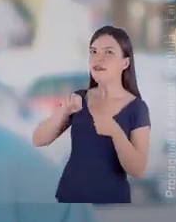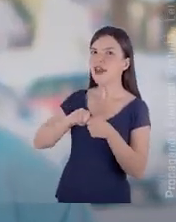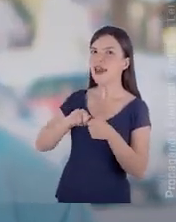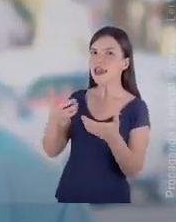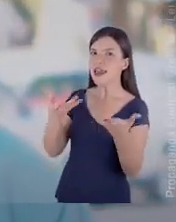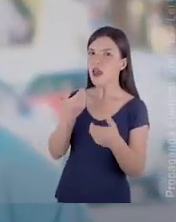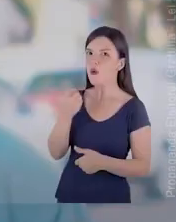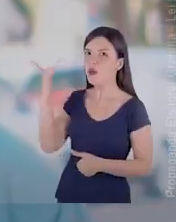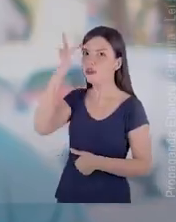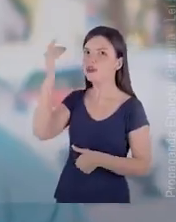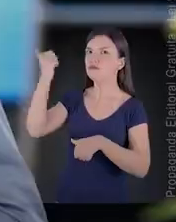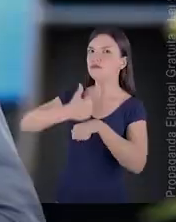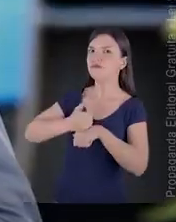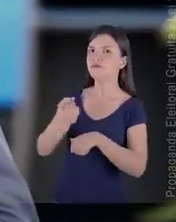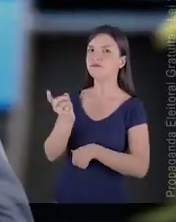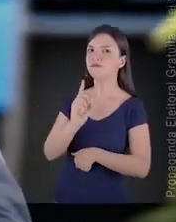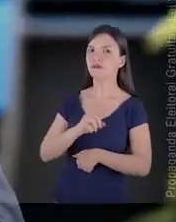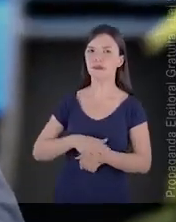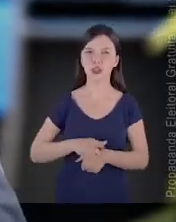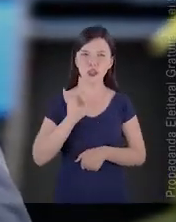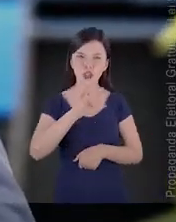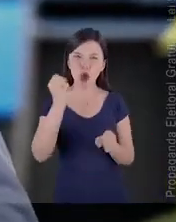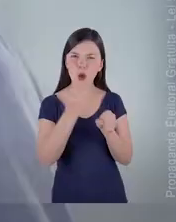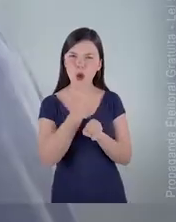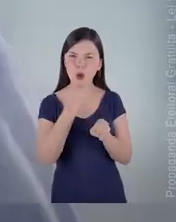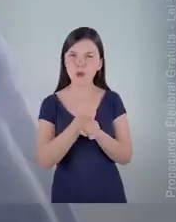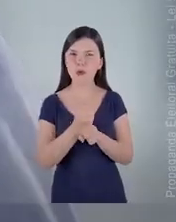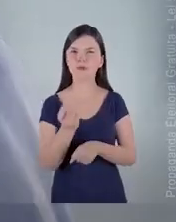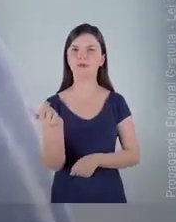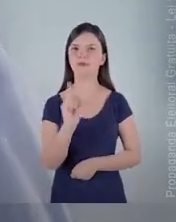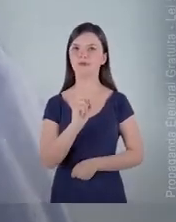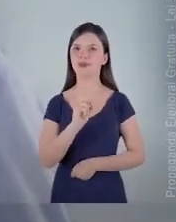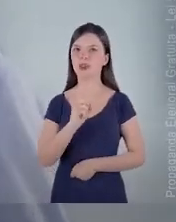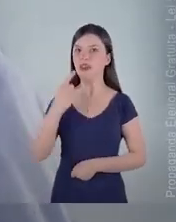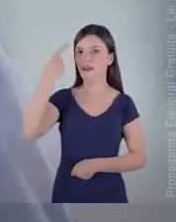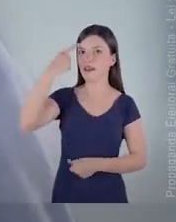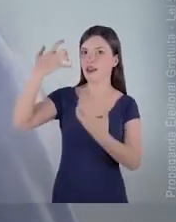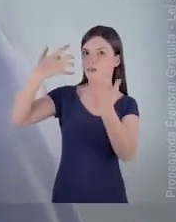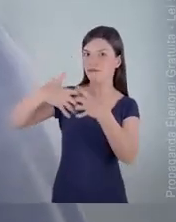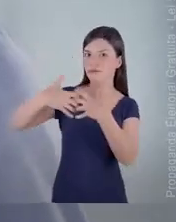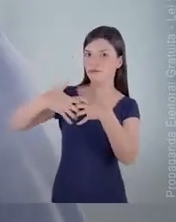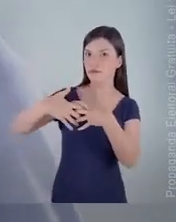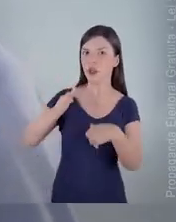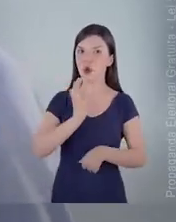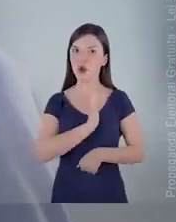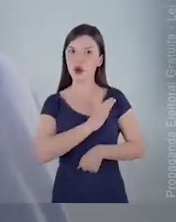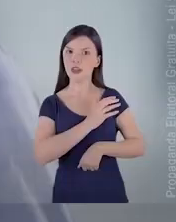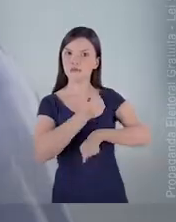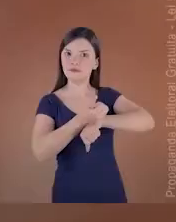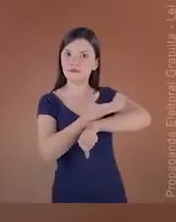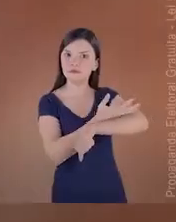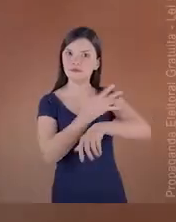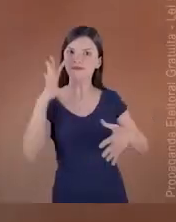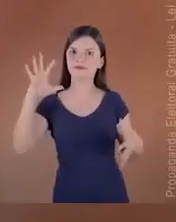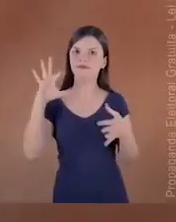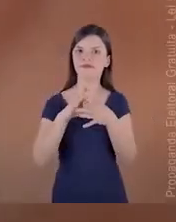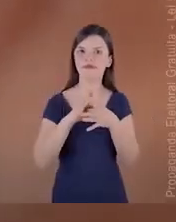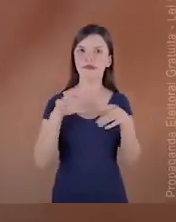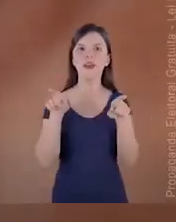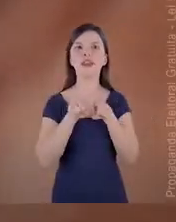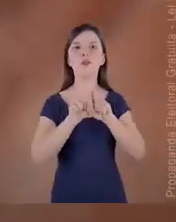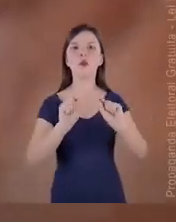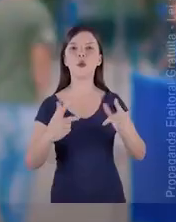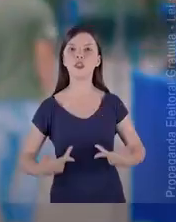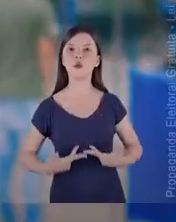mandato dele, nunca mais queria saber de outro. Mas não é só obra que conta. É governar com a cabeça, mas também com o coração. Nos mutirões